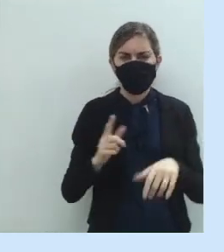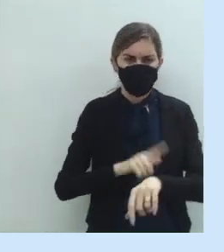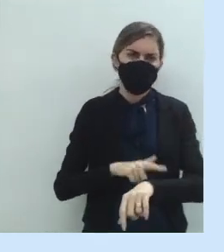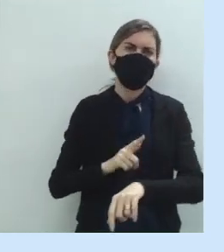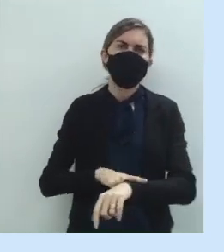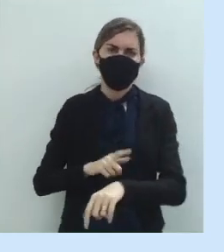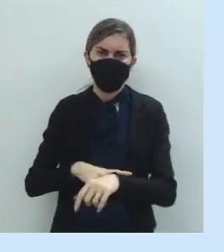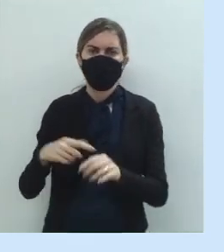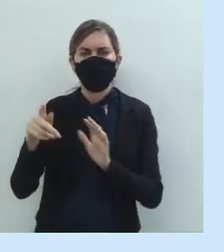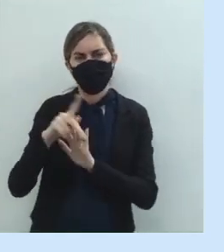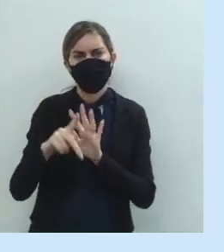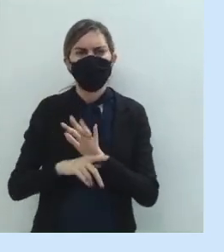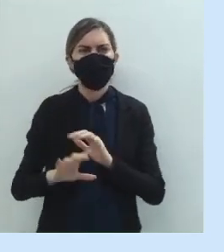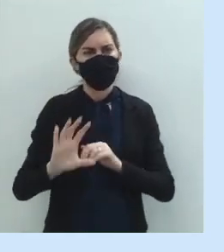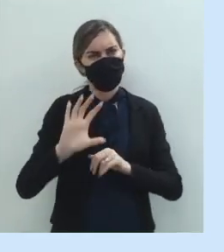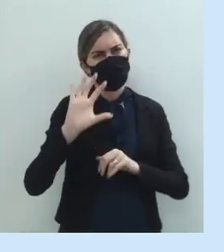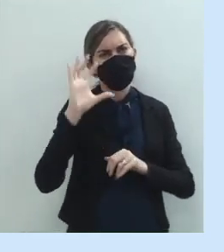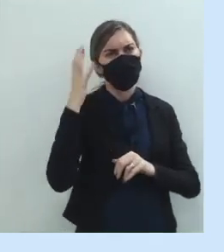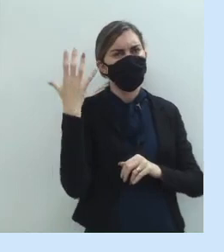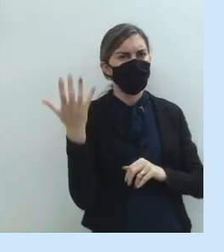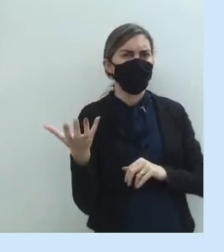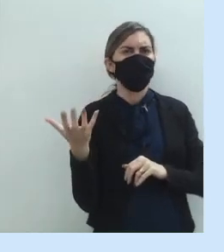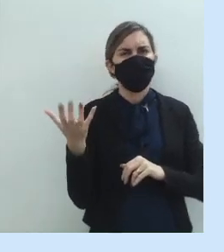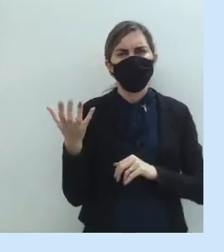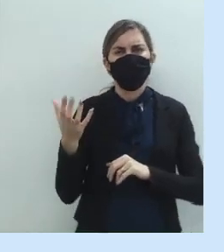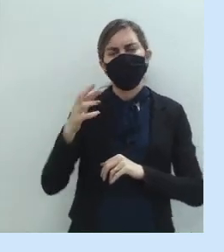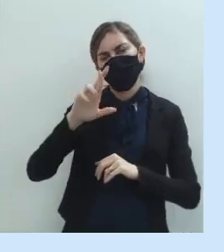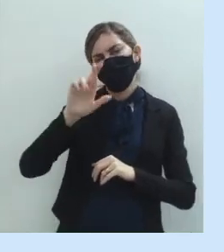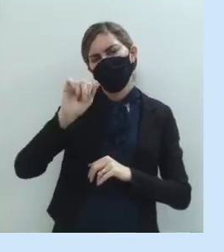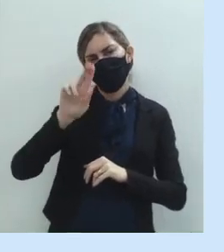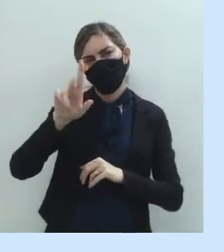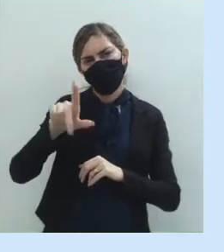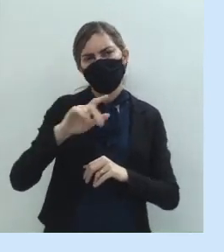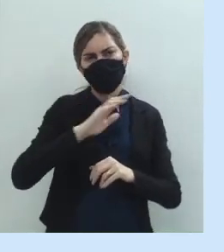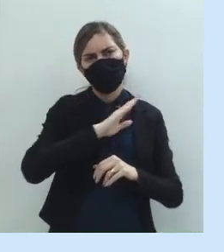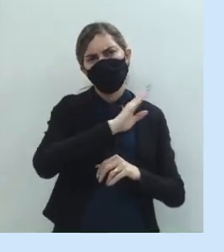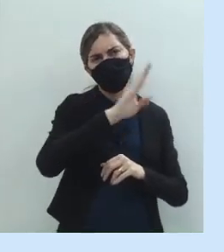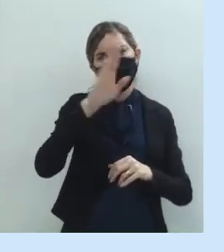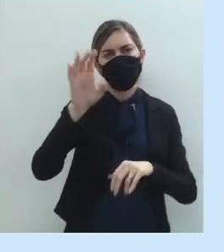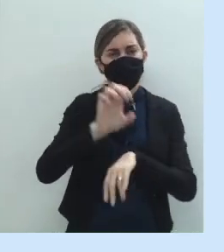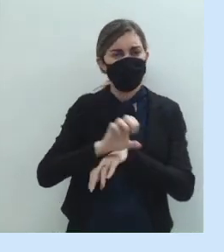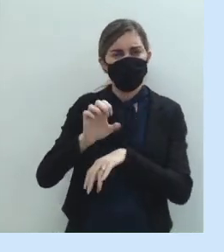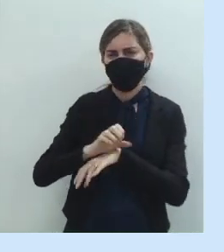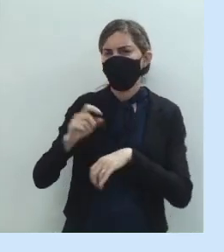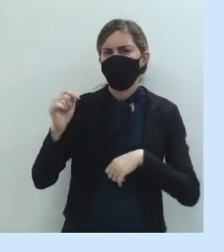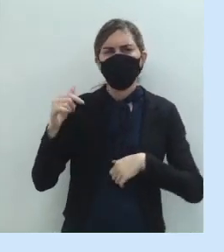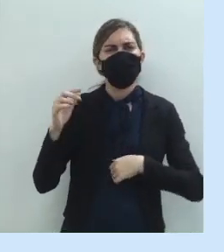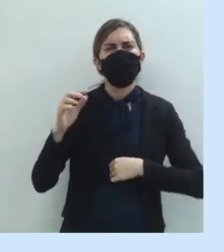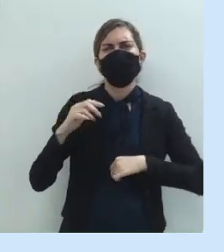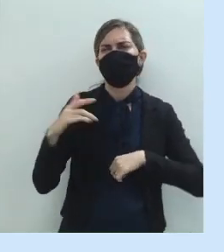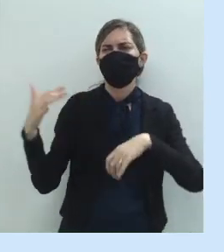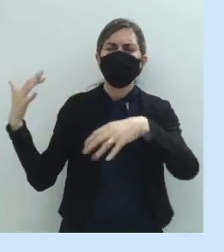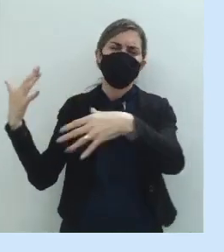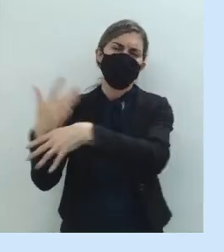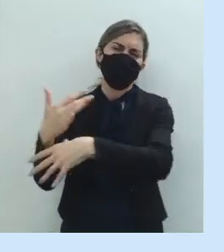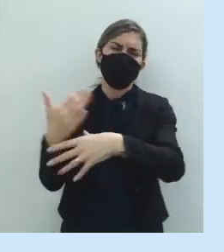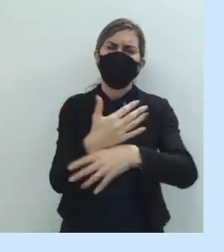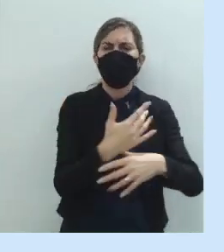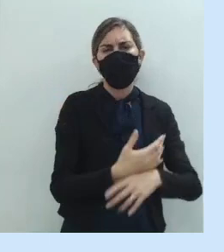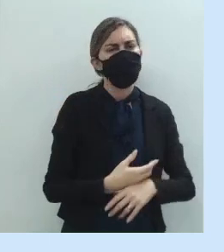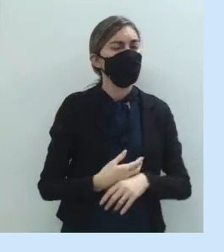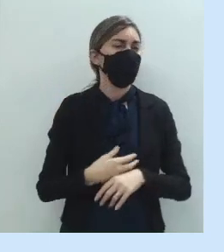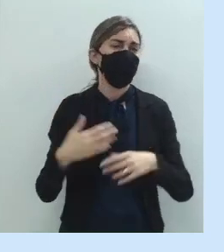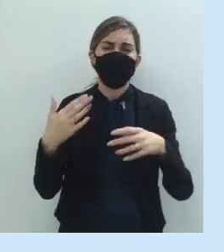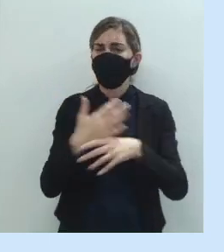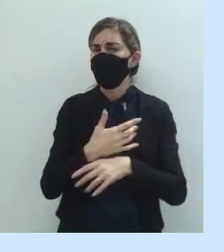que o projeto aconteceu. A Rural rodou o estado de Pernambuco, várias cidades do estado de Pernambuco e